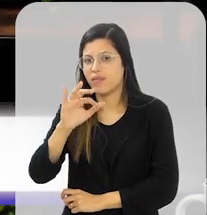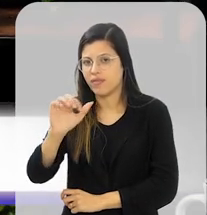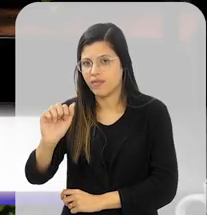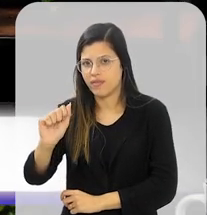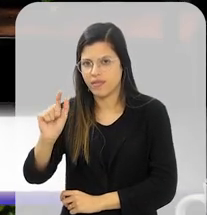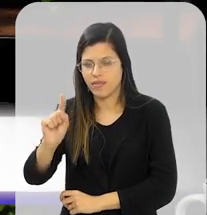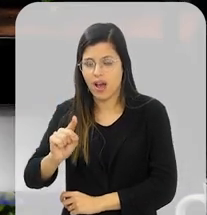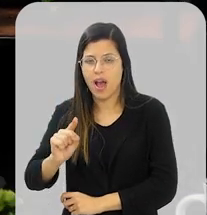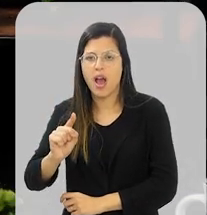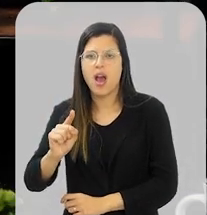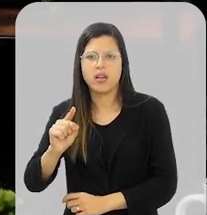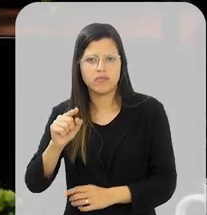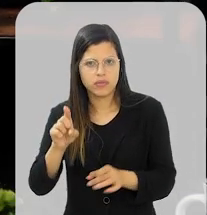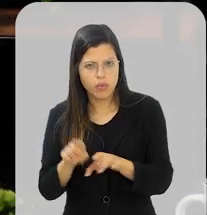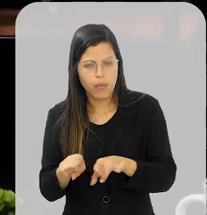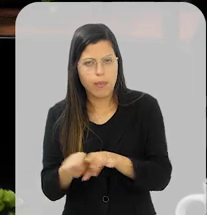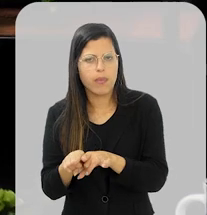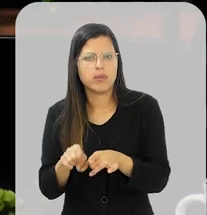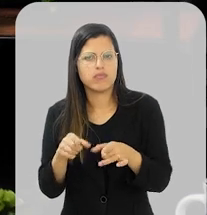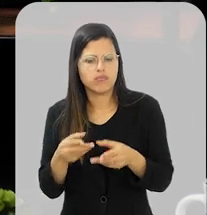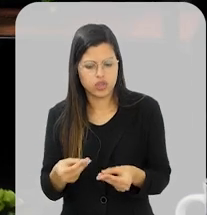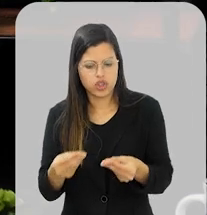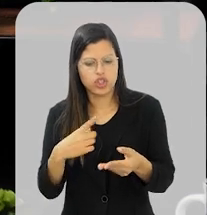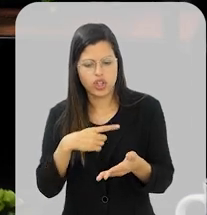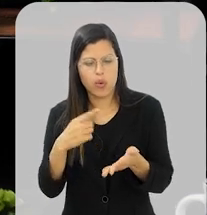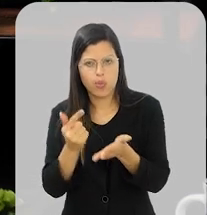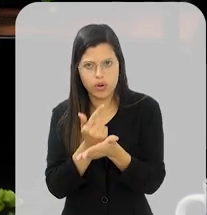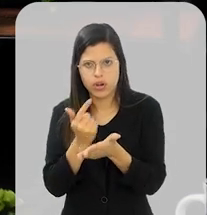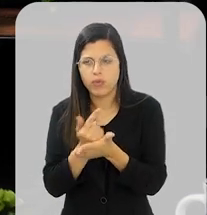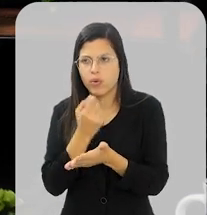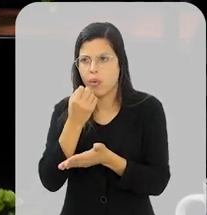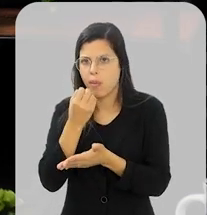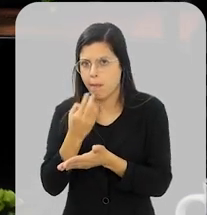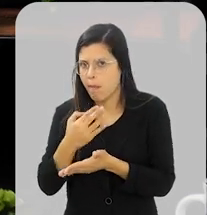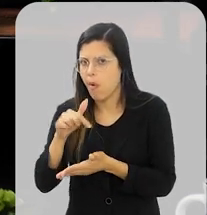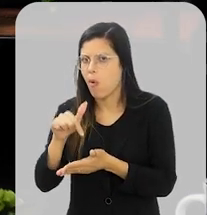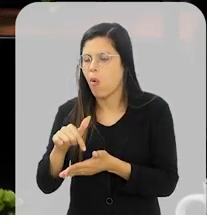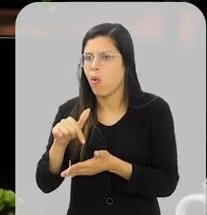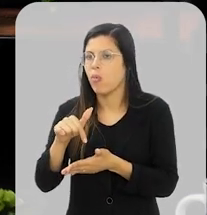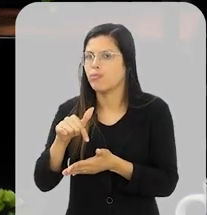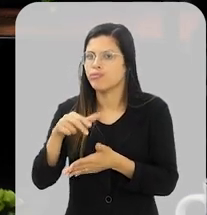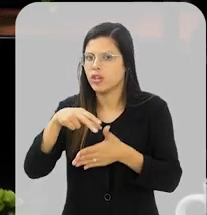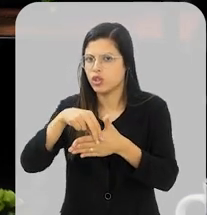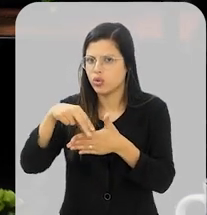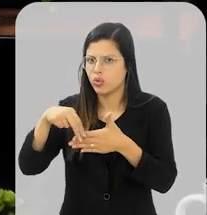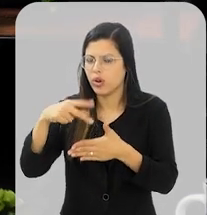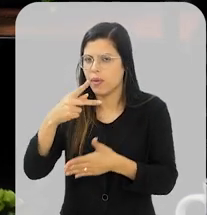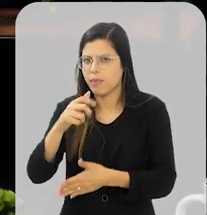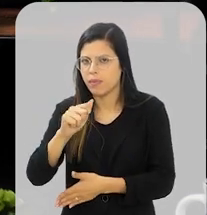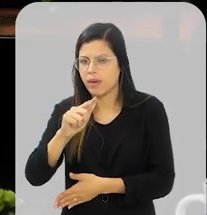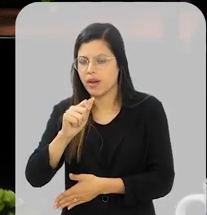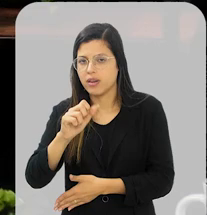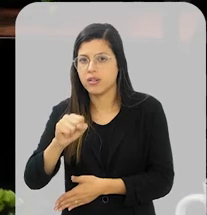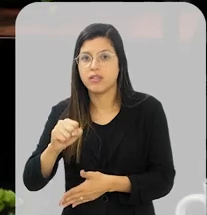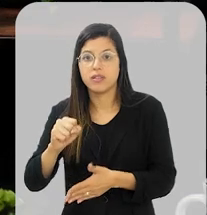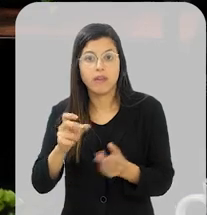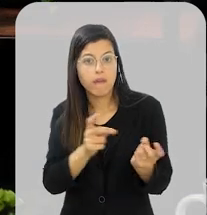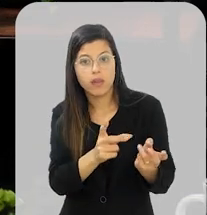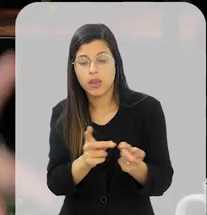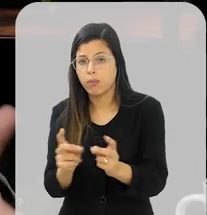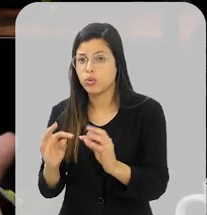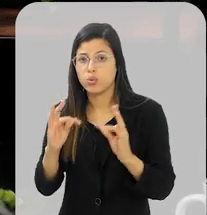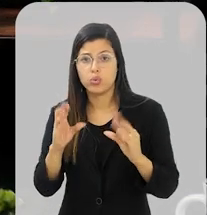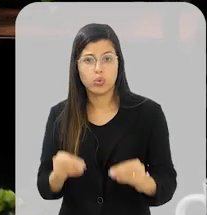gente levou um livro também muito bom da editora Palas, sobre Ifá, e esgotou. E a gente teve que